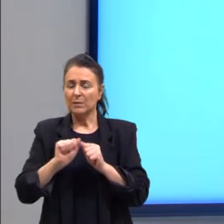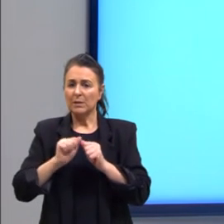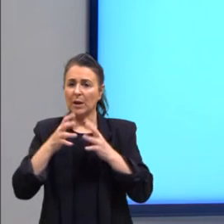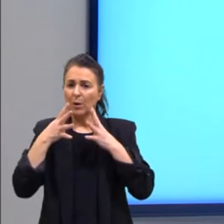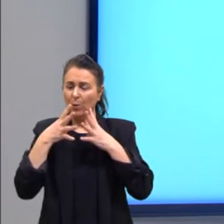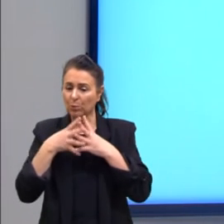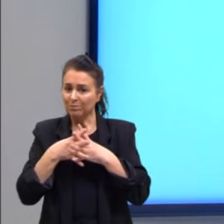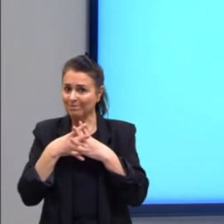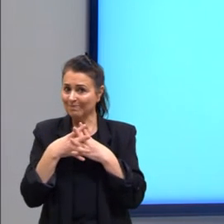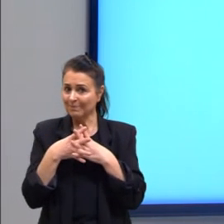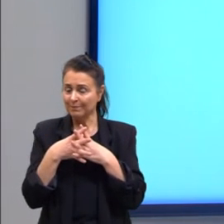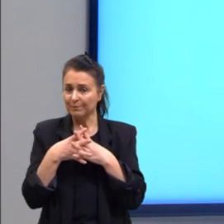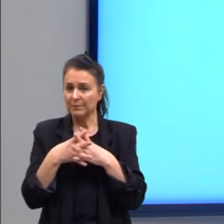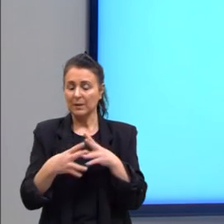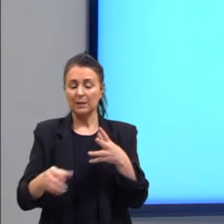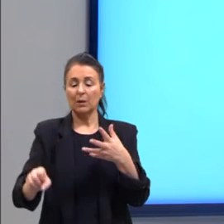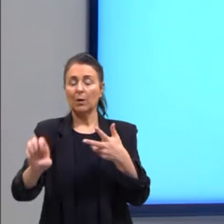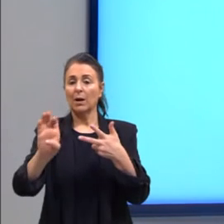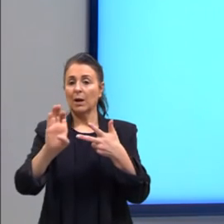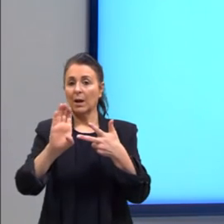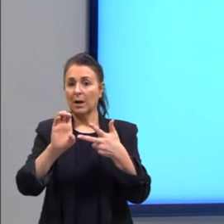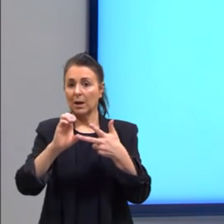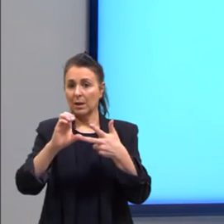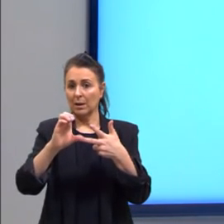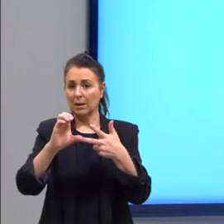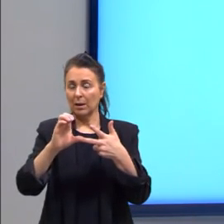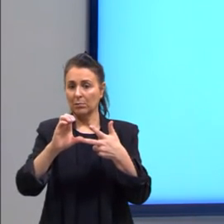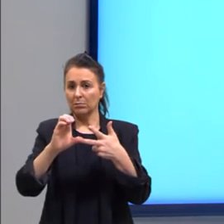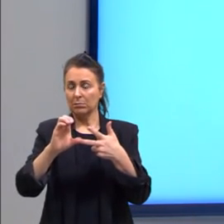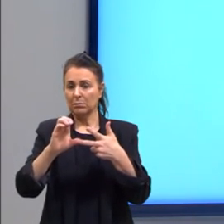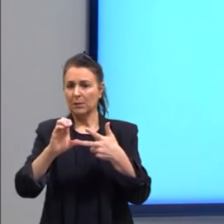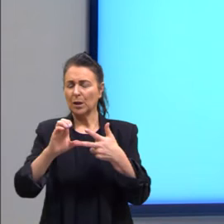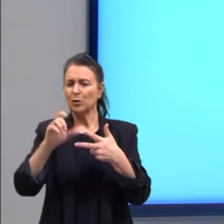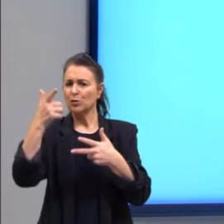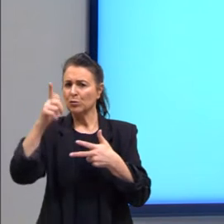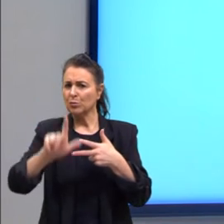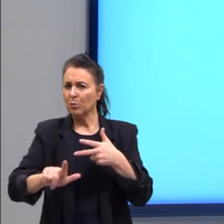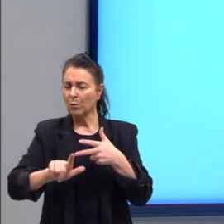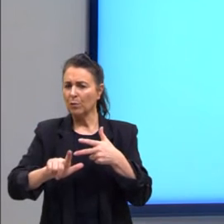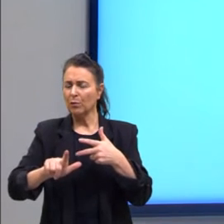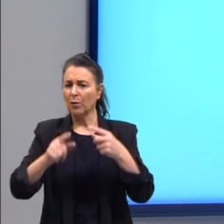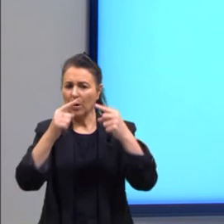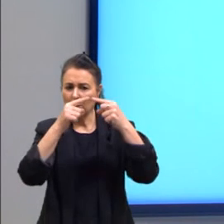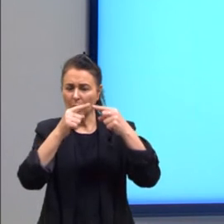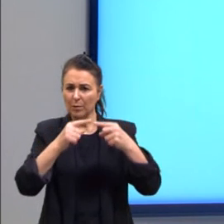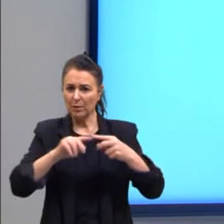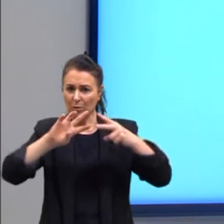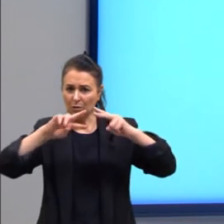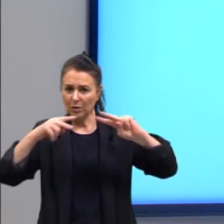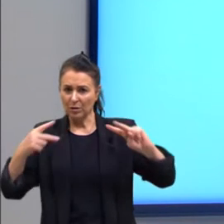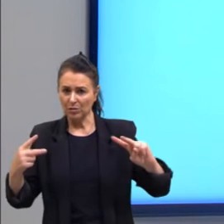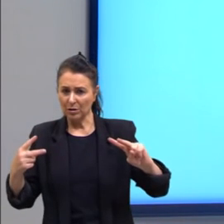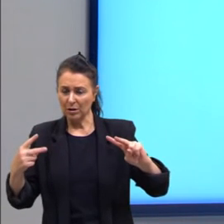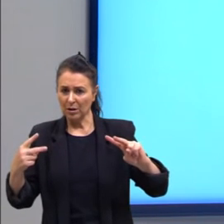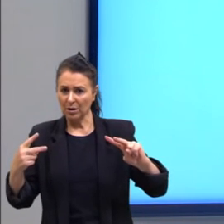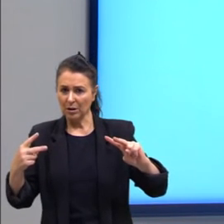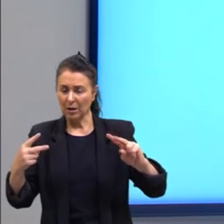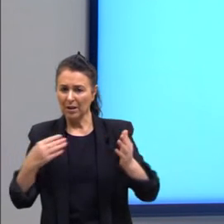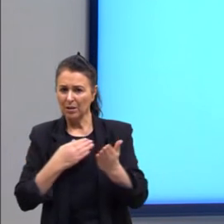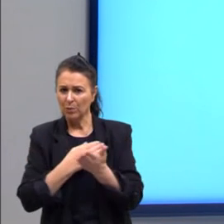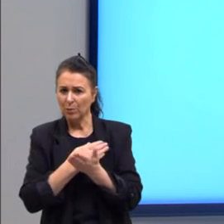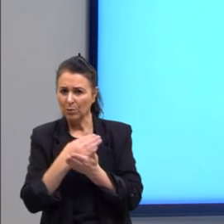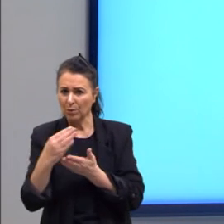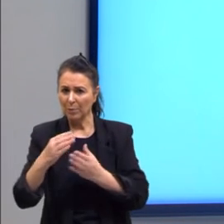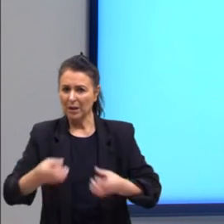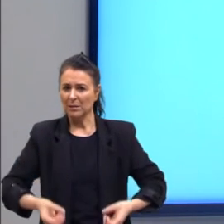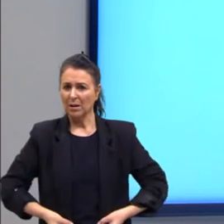letras e recombinação genética na formação dos gametas então será